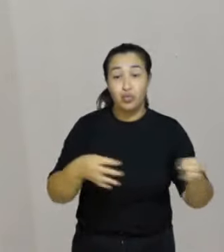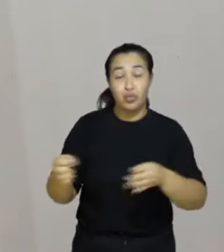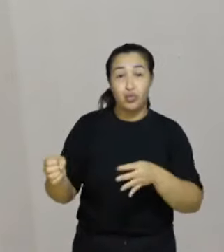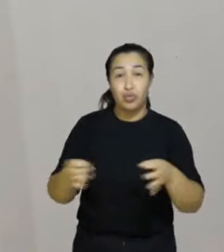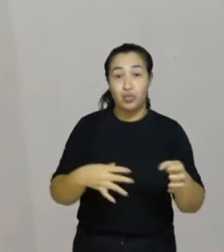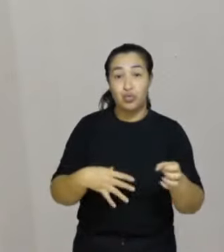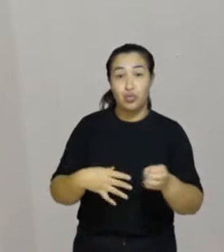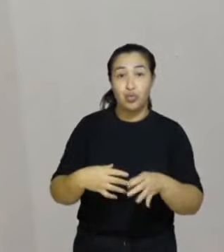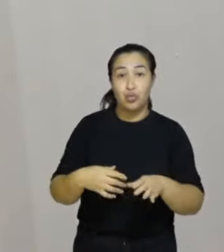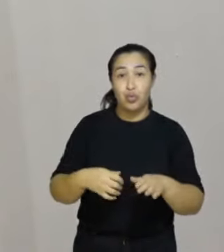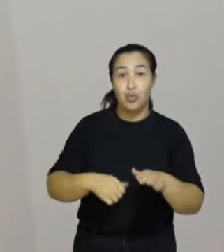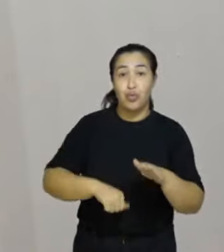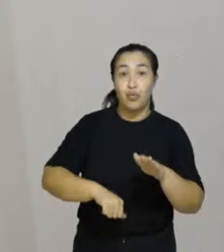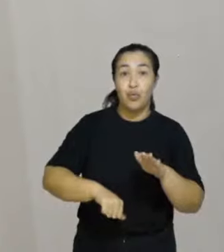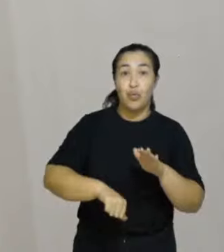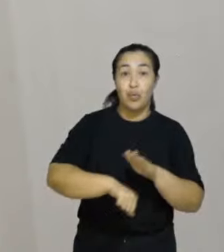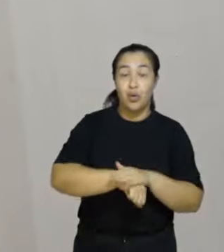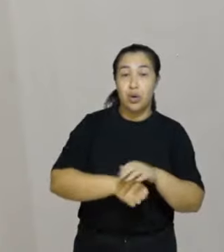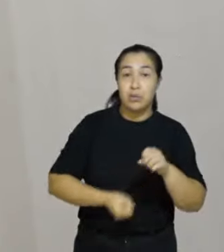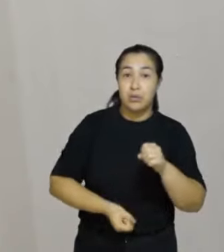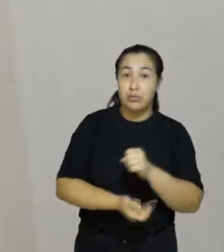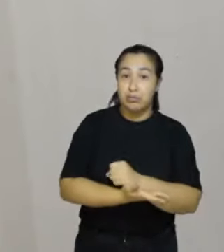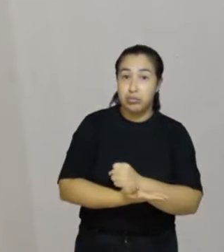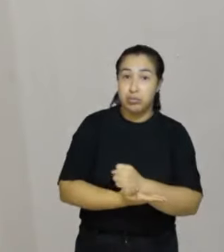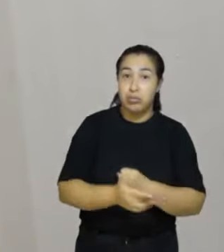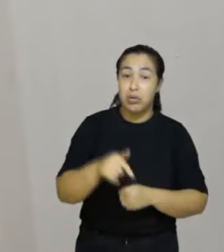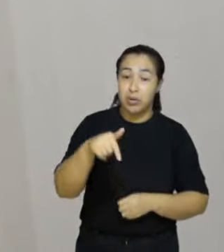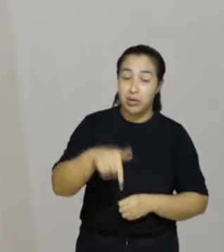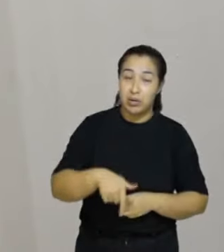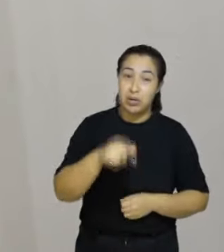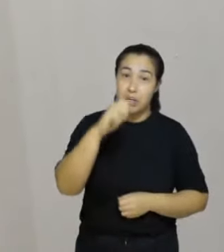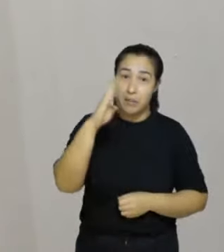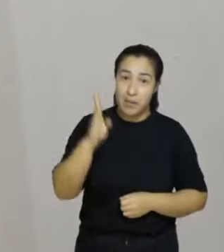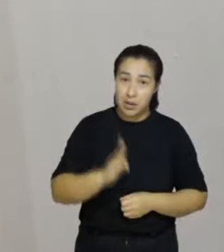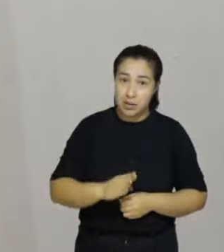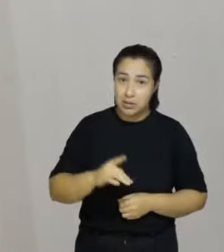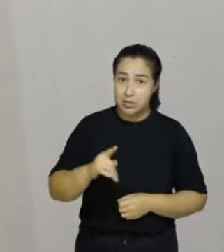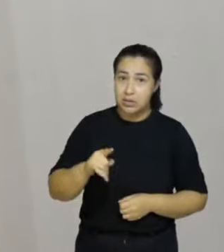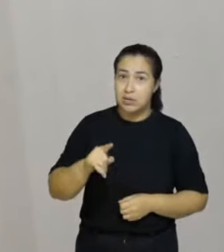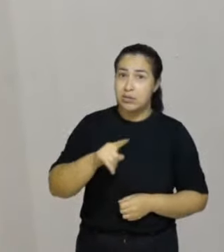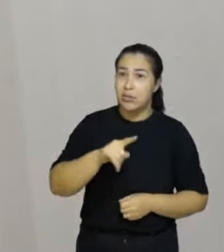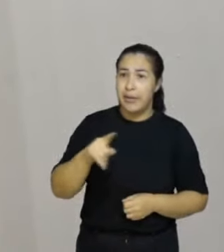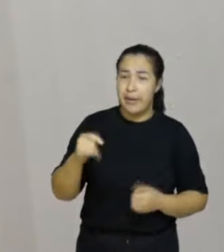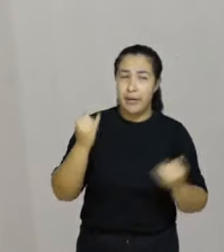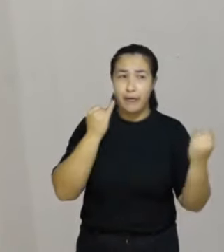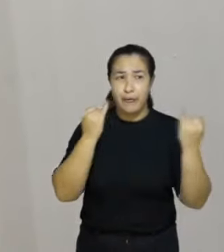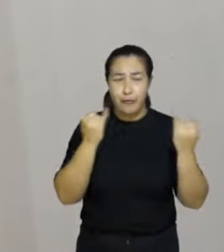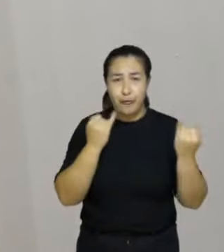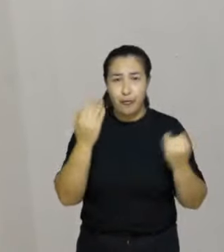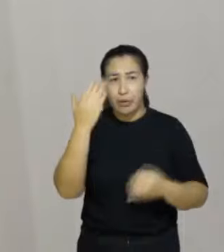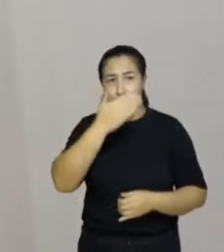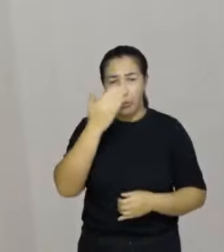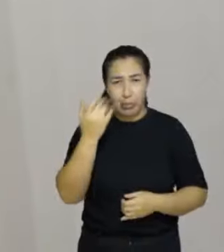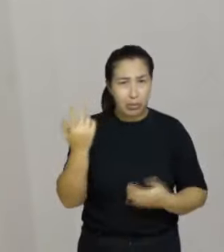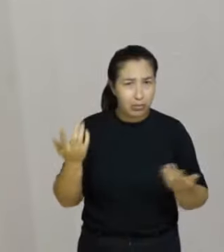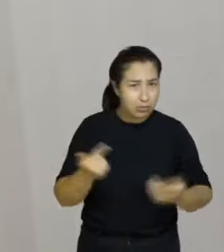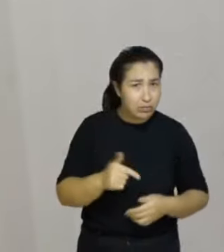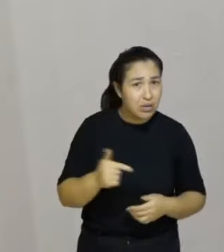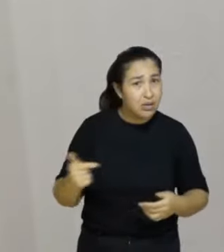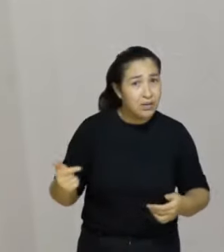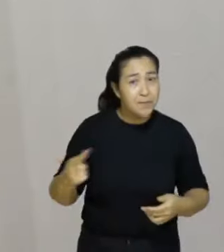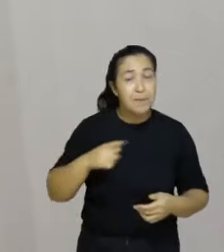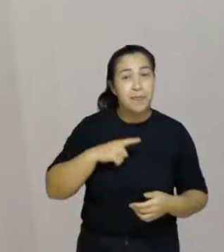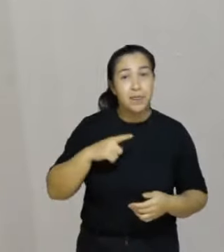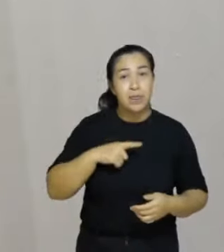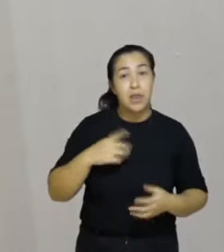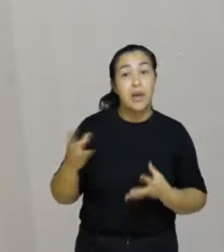está mal informado ou mal intencionado. Enquanto temos brasileiros morrendo